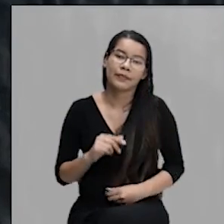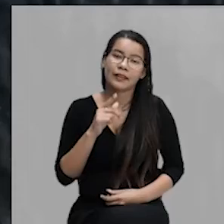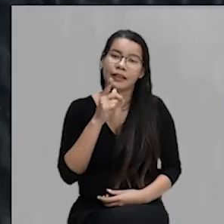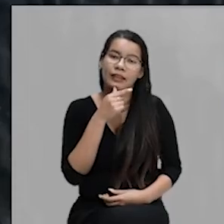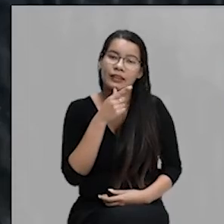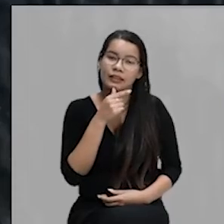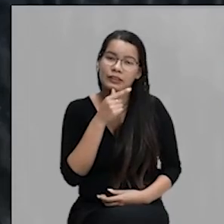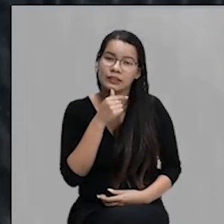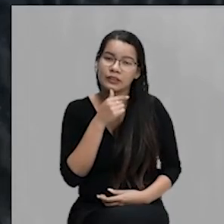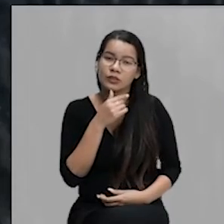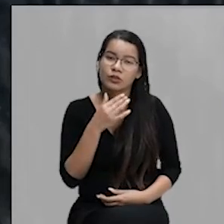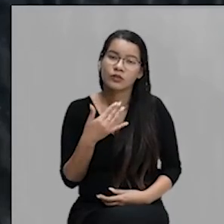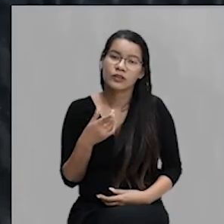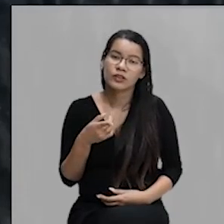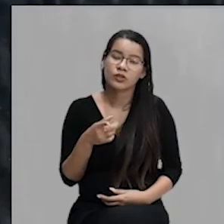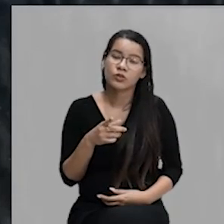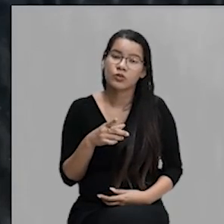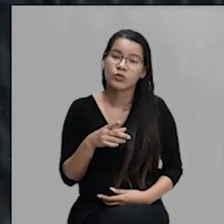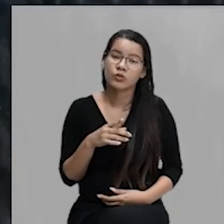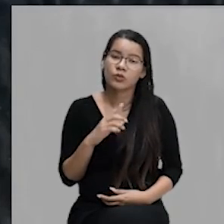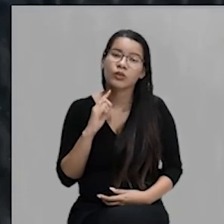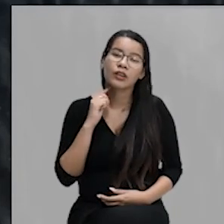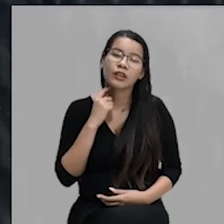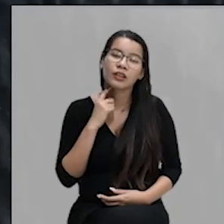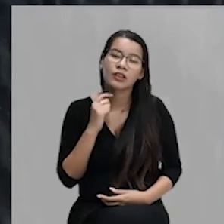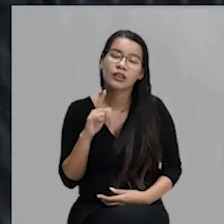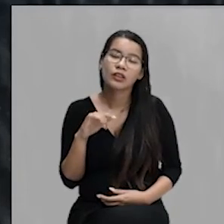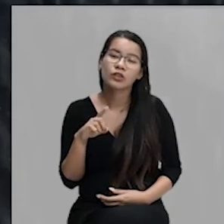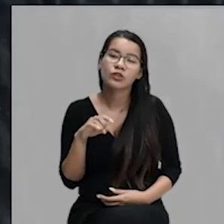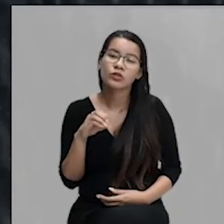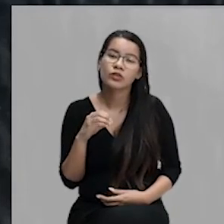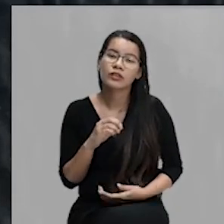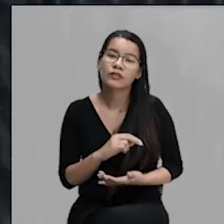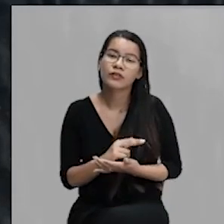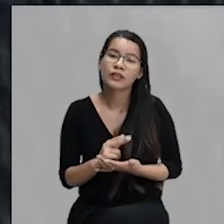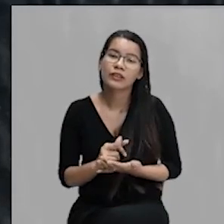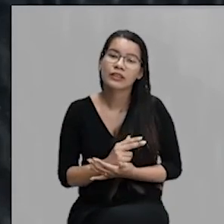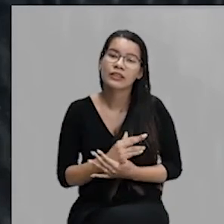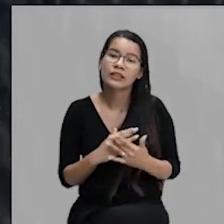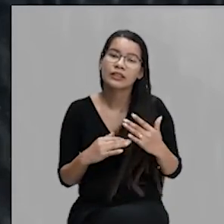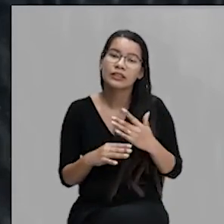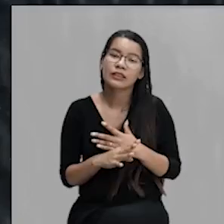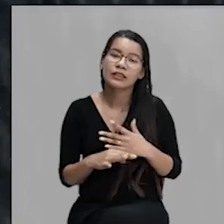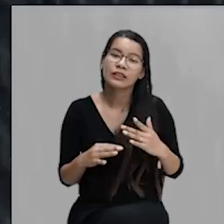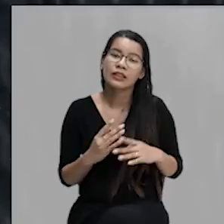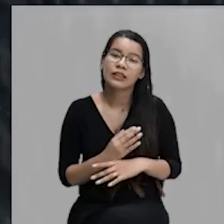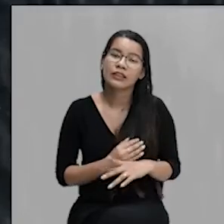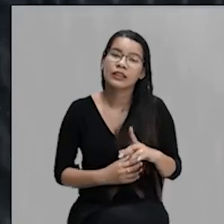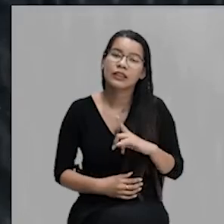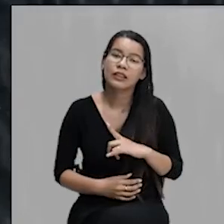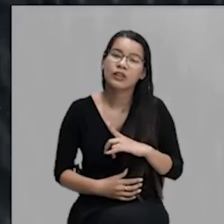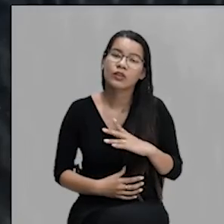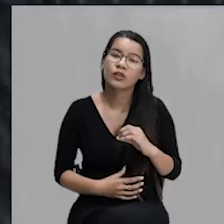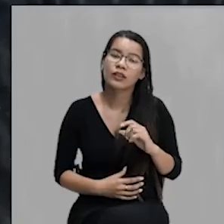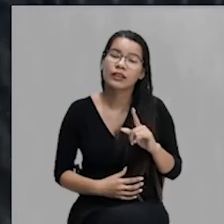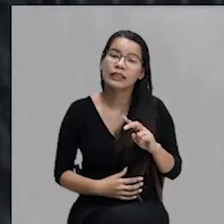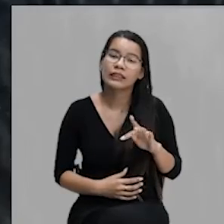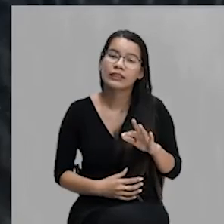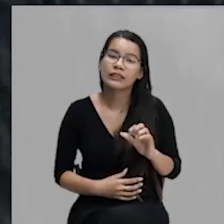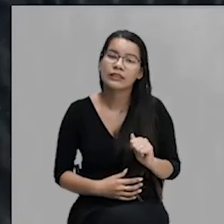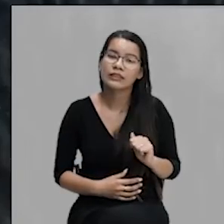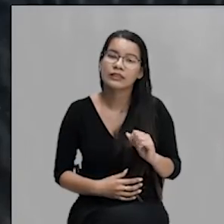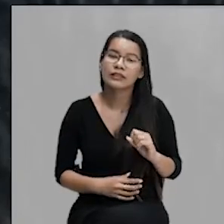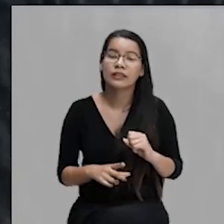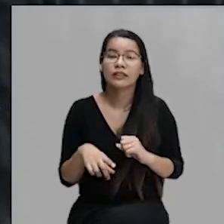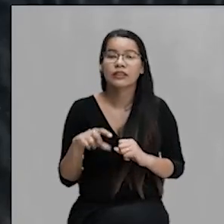água. Quando você for jogar o lixo, no lixo, em algumas cidades, em várias cidades, tem a coleta seletiva. Você separa lá o que é